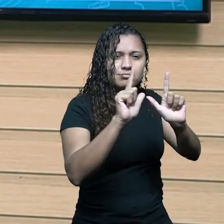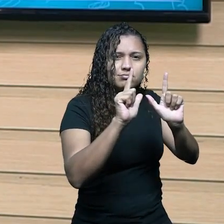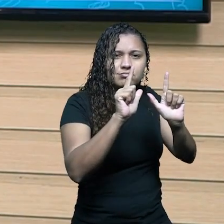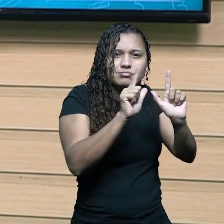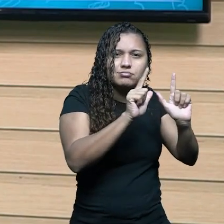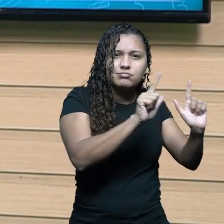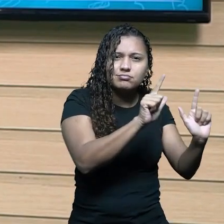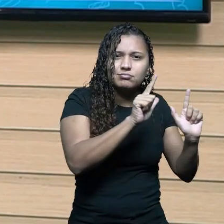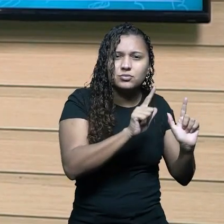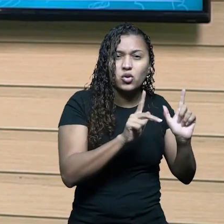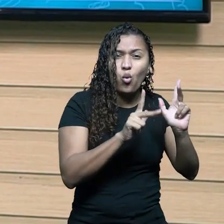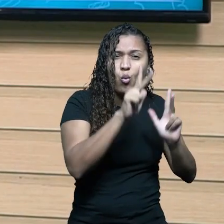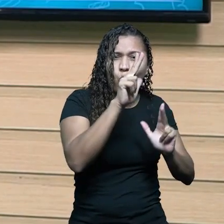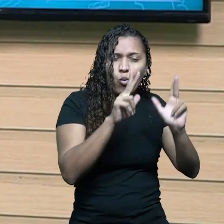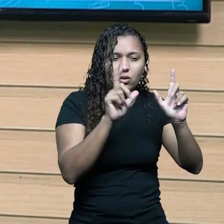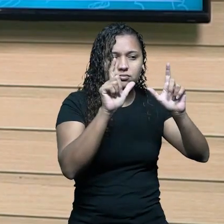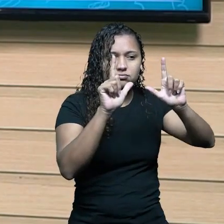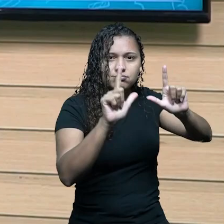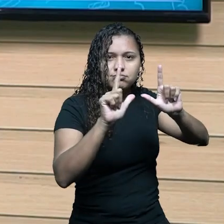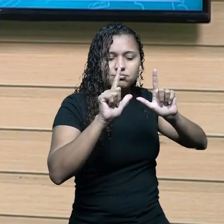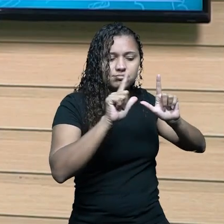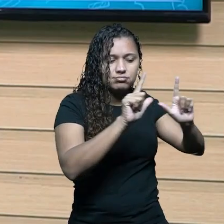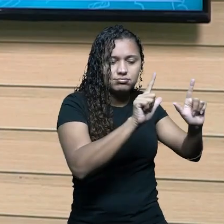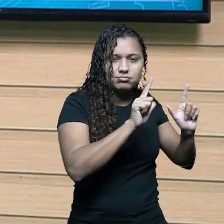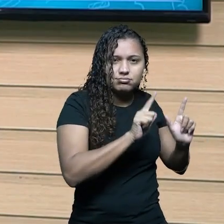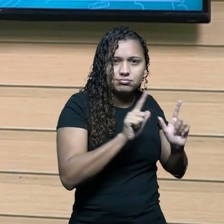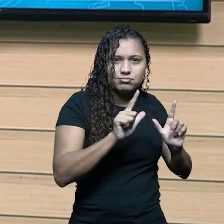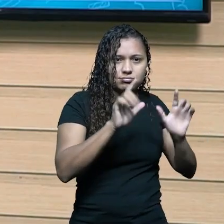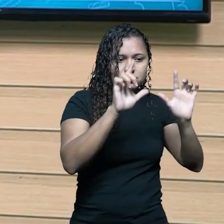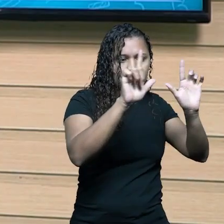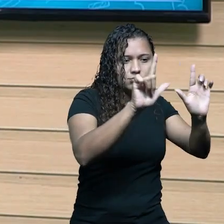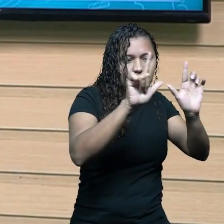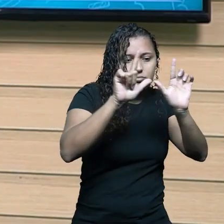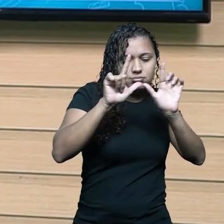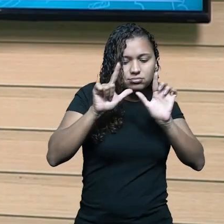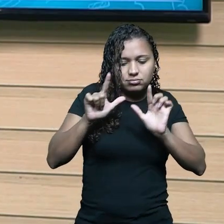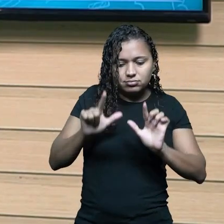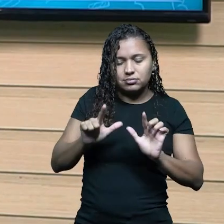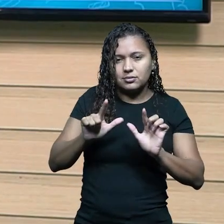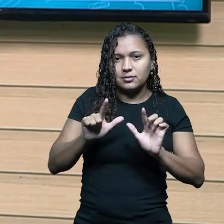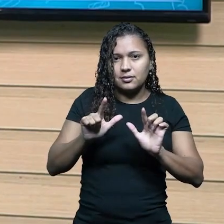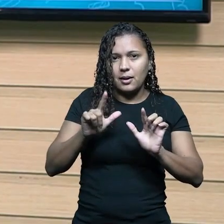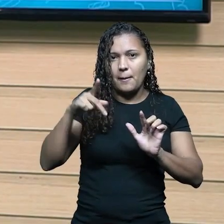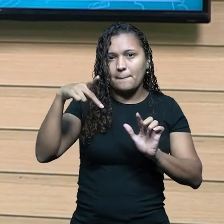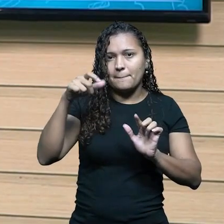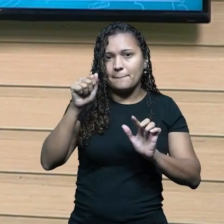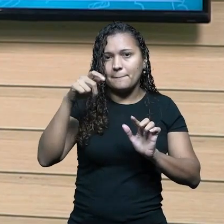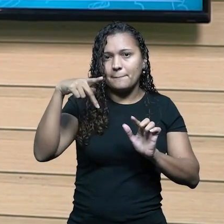pode individualmente pegar parte por parte, pedaço por pedaço daquele desenho